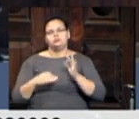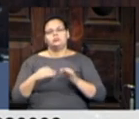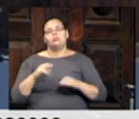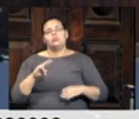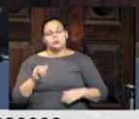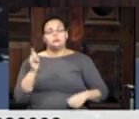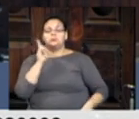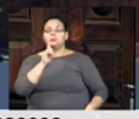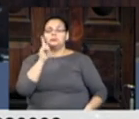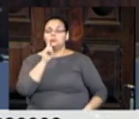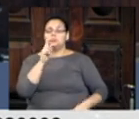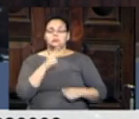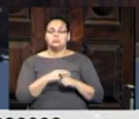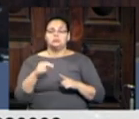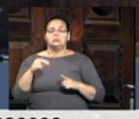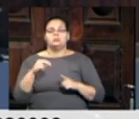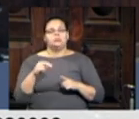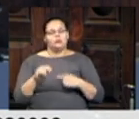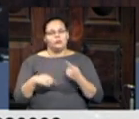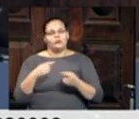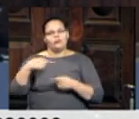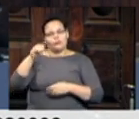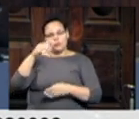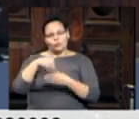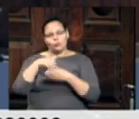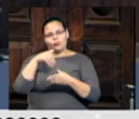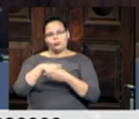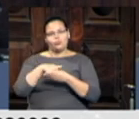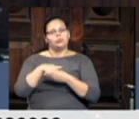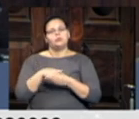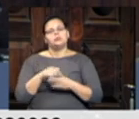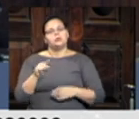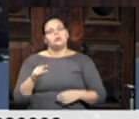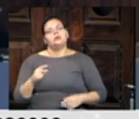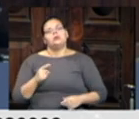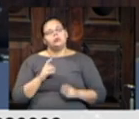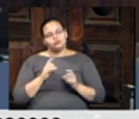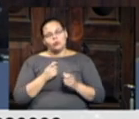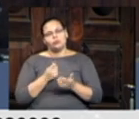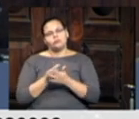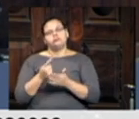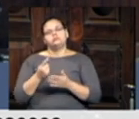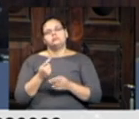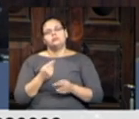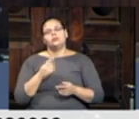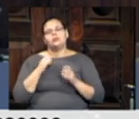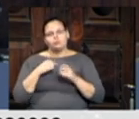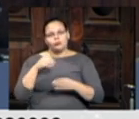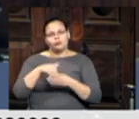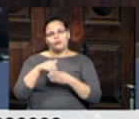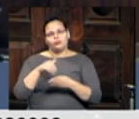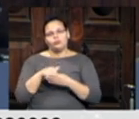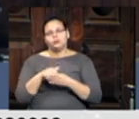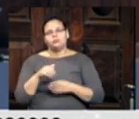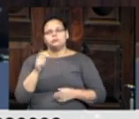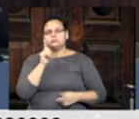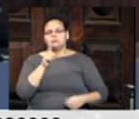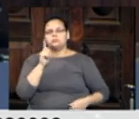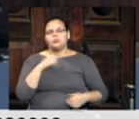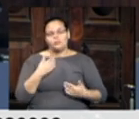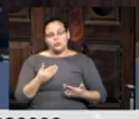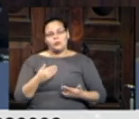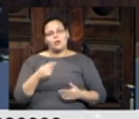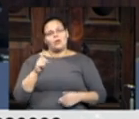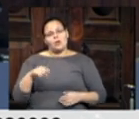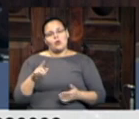êxito, porque vão para as urnas, impõem o poder da compra do voto, impõem a truculência e, legitimado